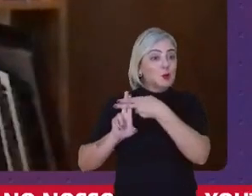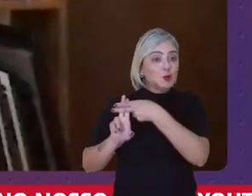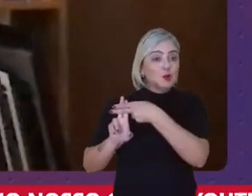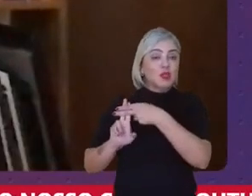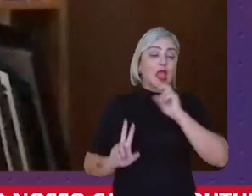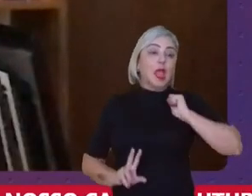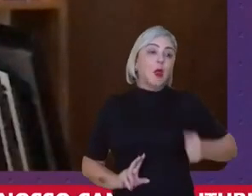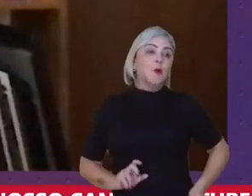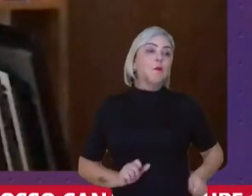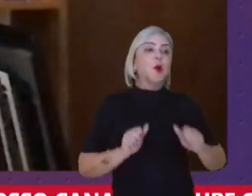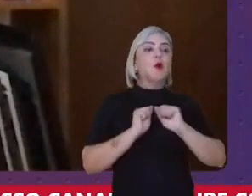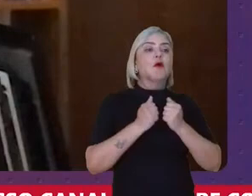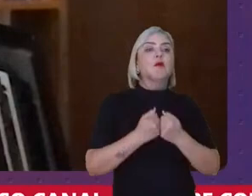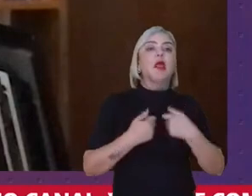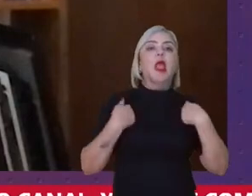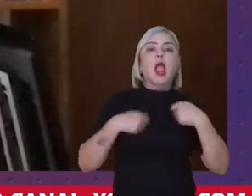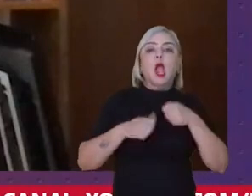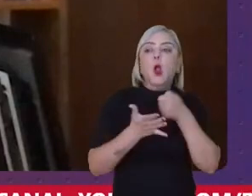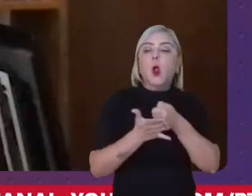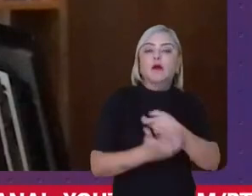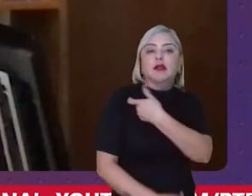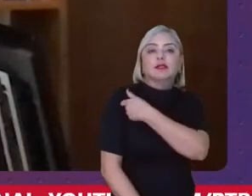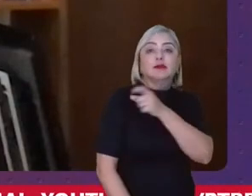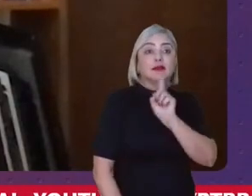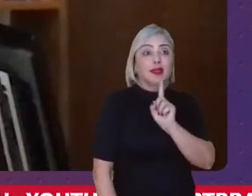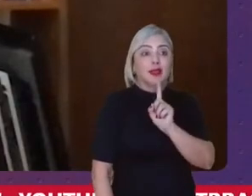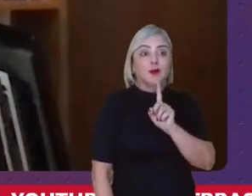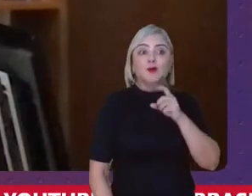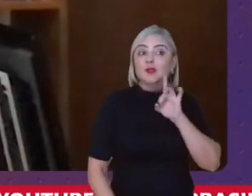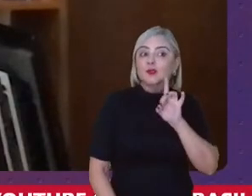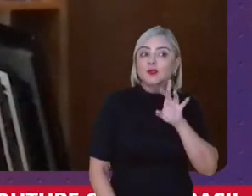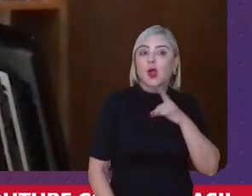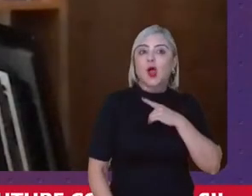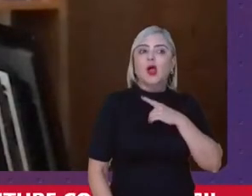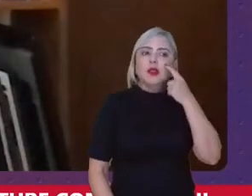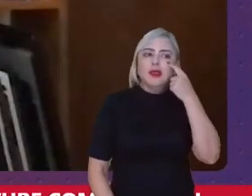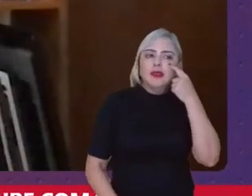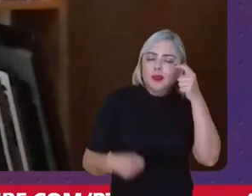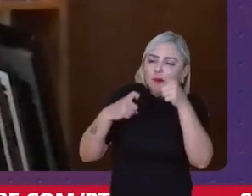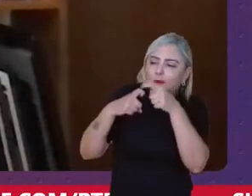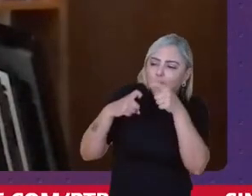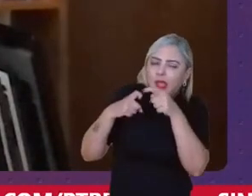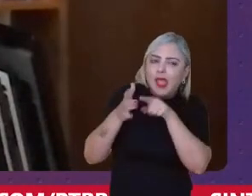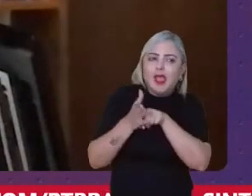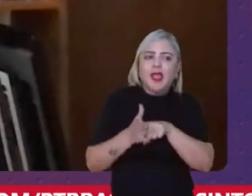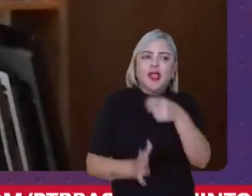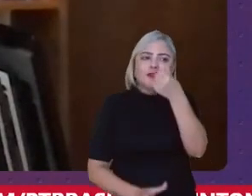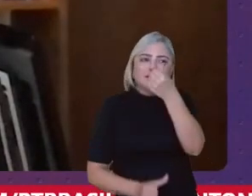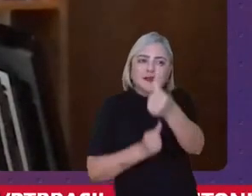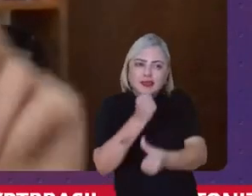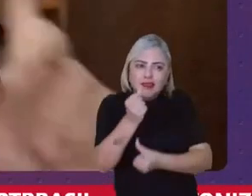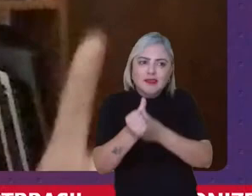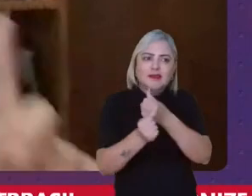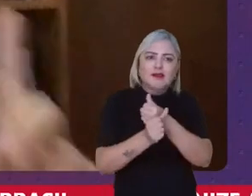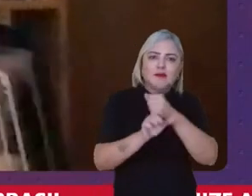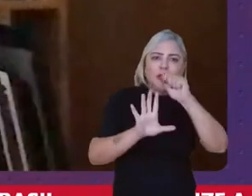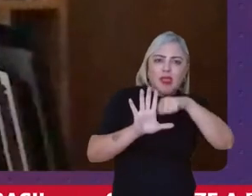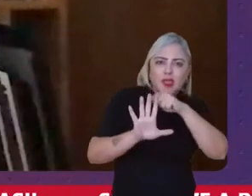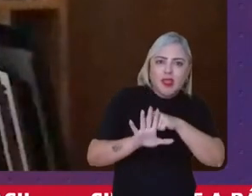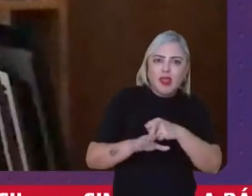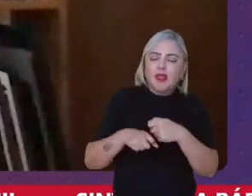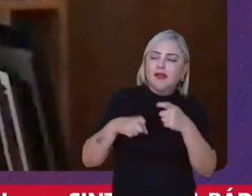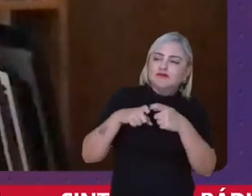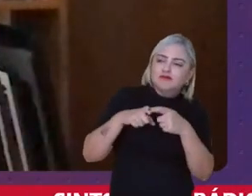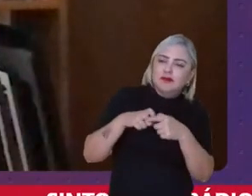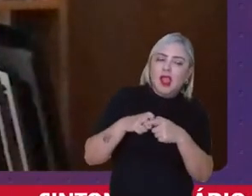Família exige vacinação, mas não é só vacinação, as crianças têm que ir no médico a cada 6 meses, quando ela tem